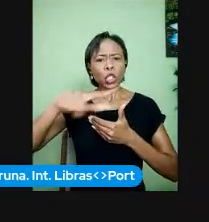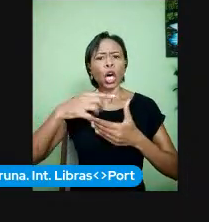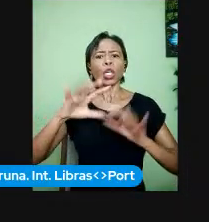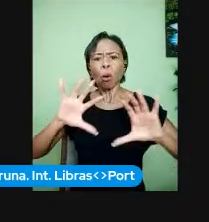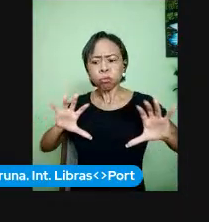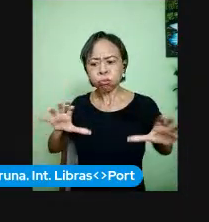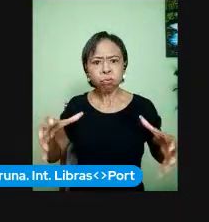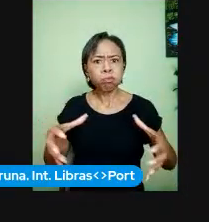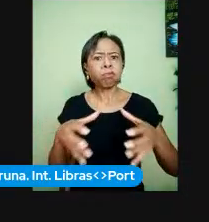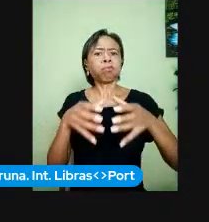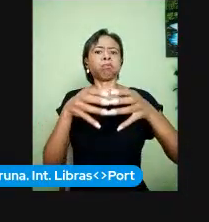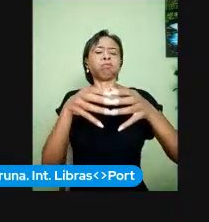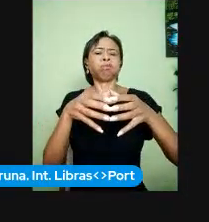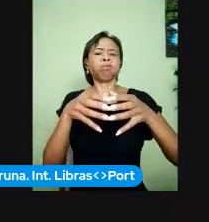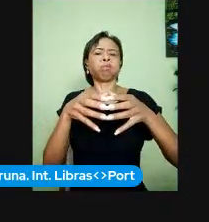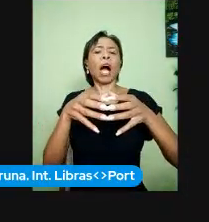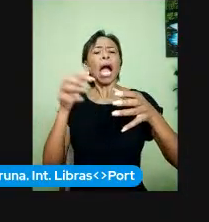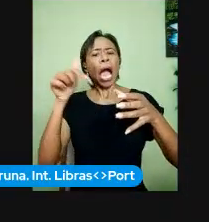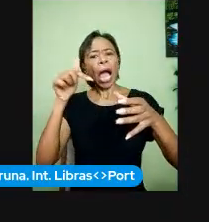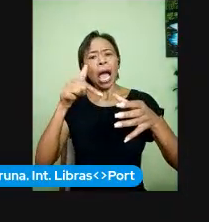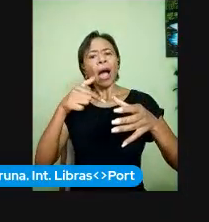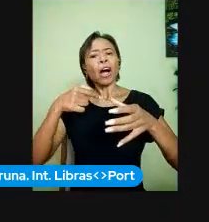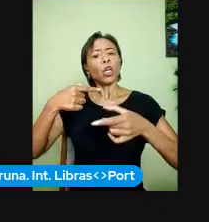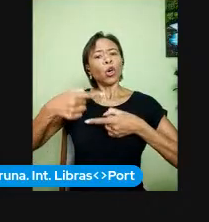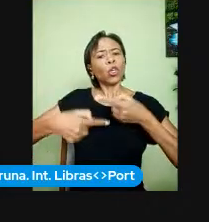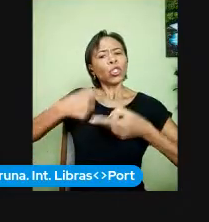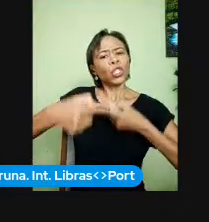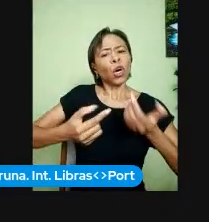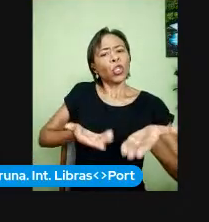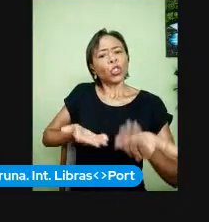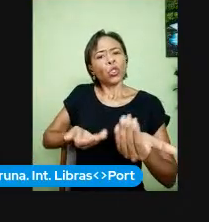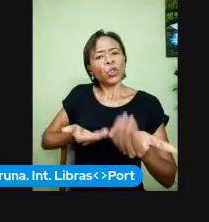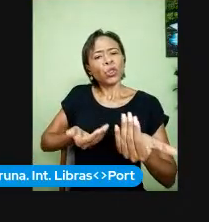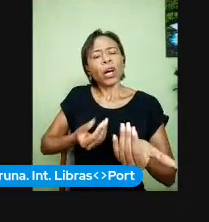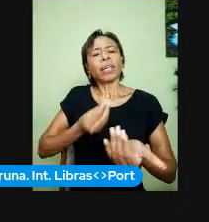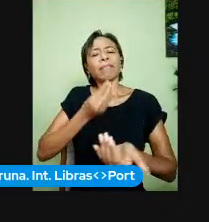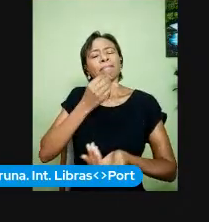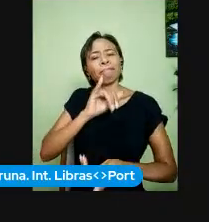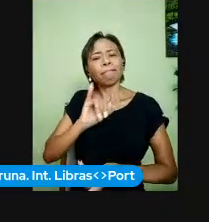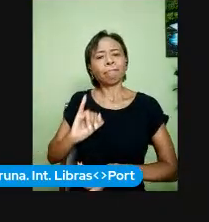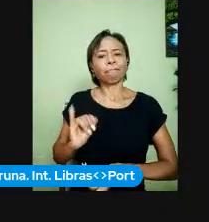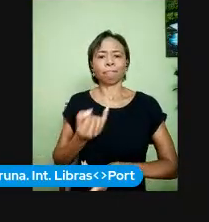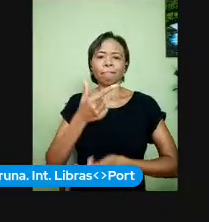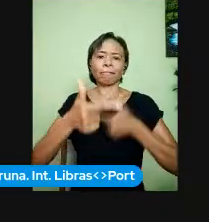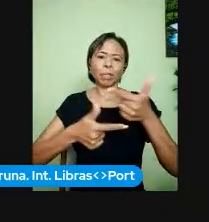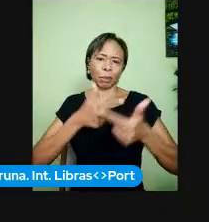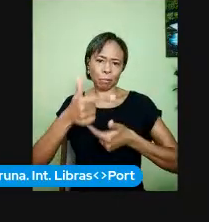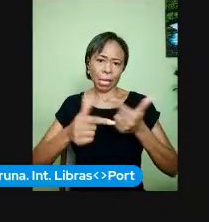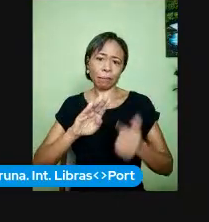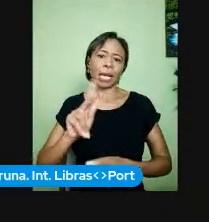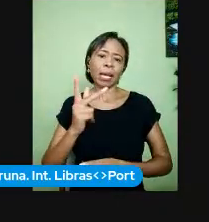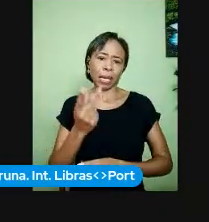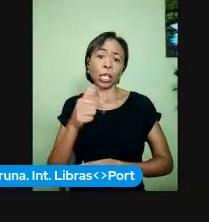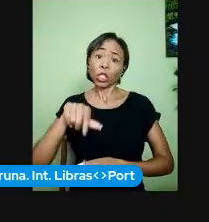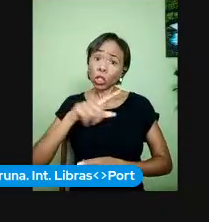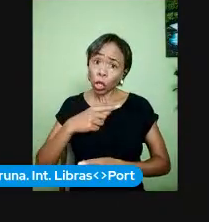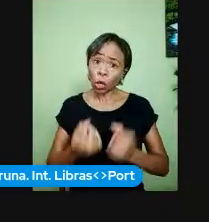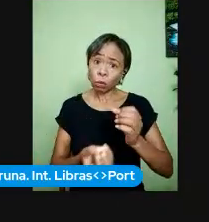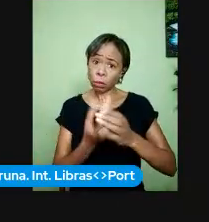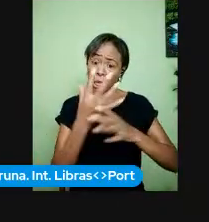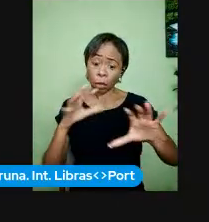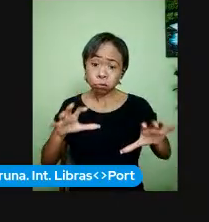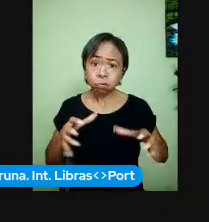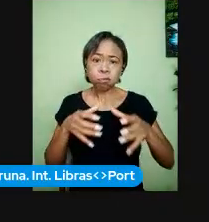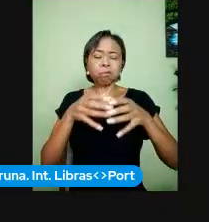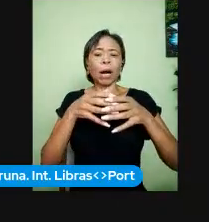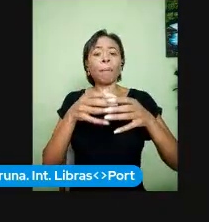chamando de Geração Oportunidades de Empregos em Belo Horizonte. Então, nós vamos fazer esse mutirão em comemoração ao primeiro